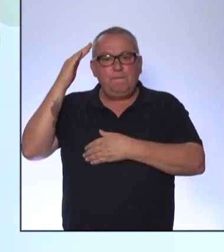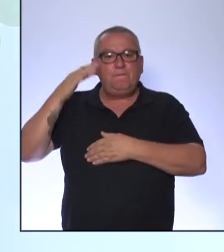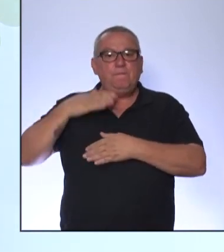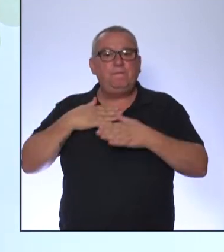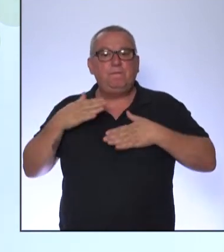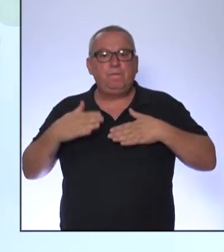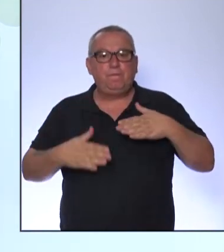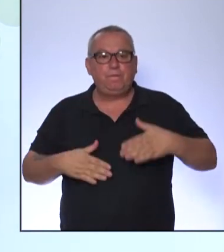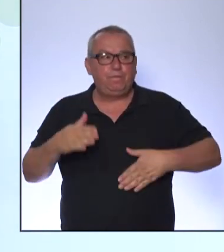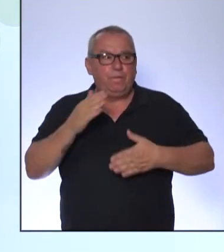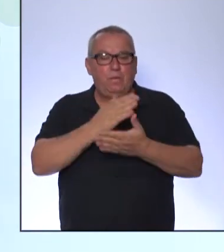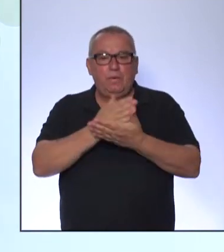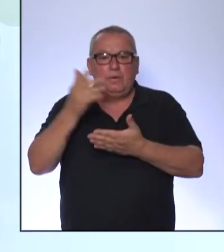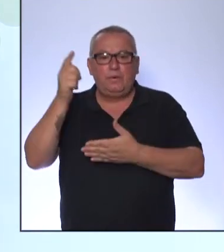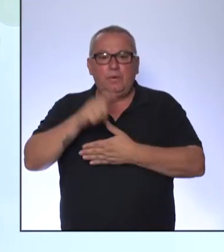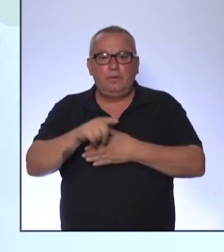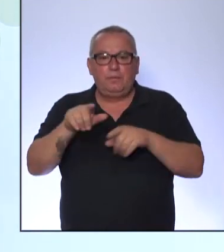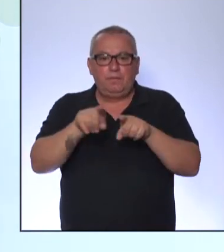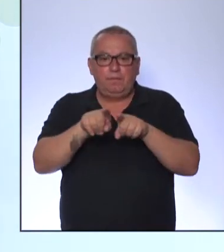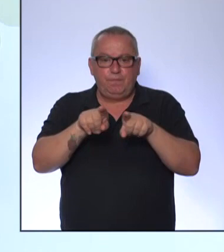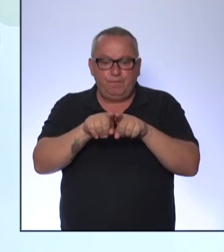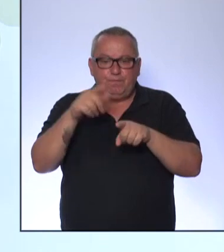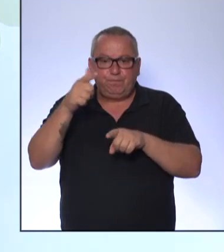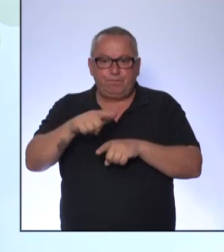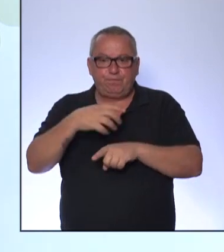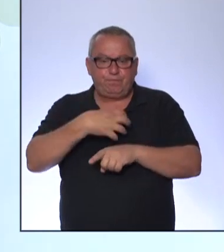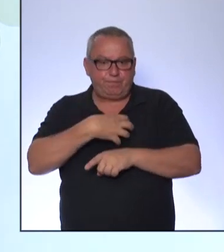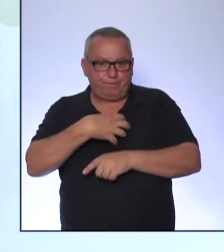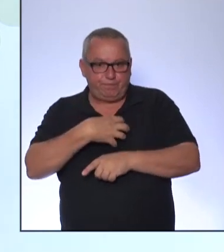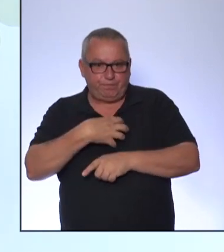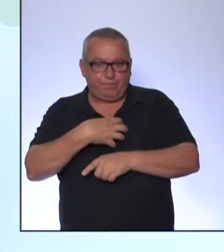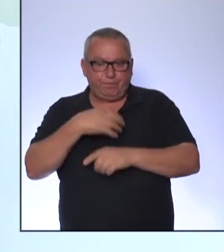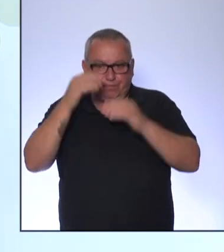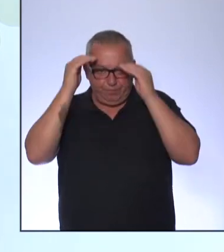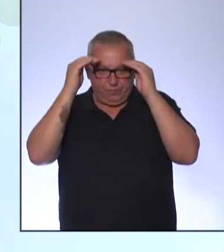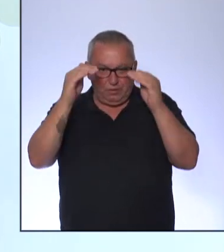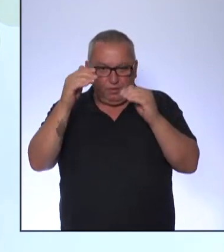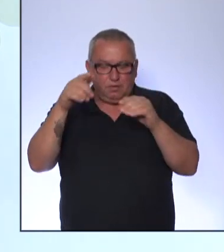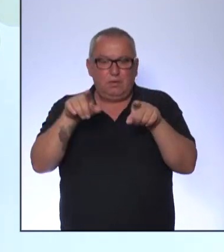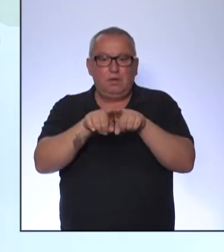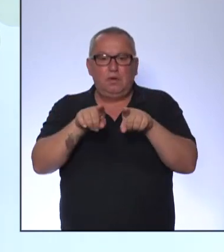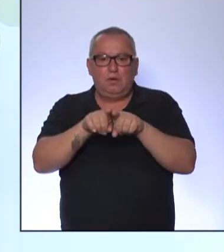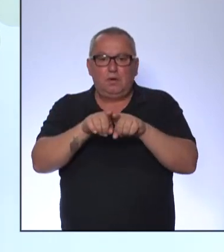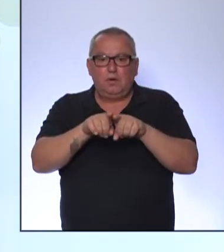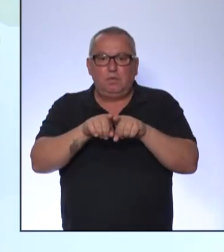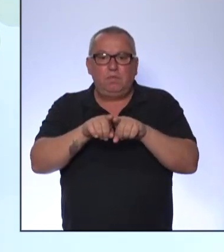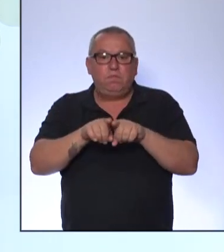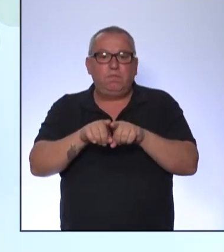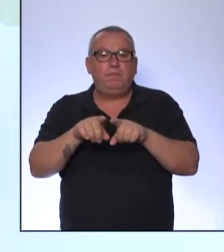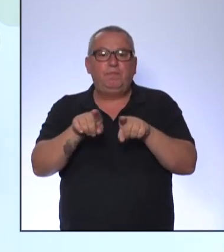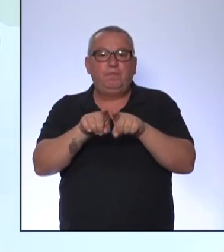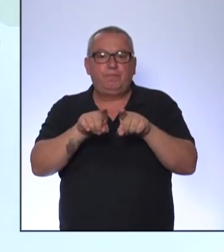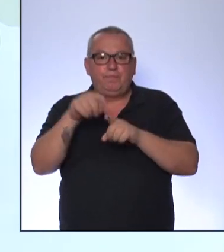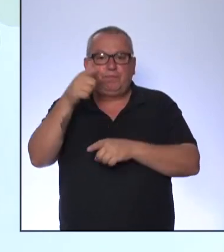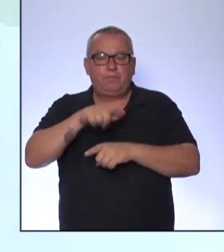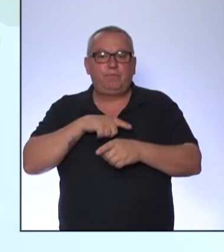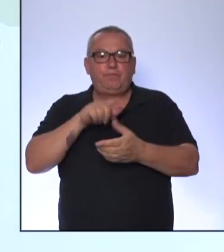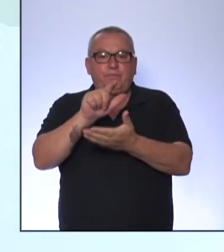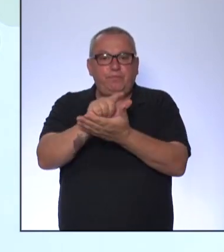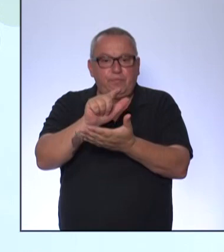gente começa a entender outros organismos, outros seres, a gente passa a respeitar esses outros seres, a entender o papel